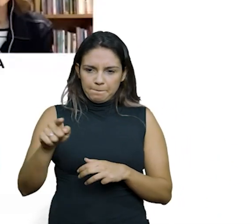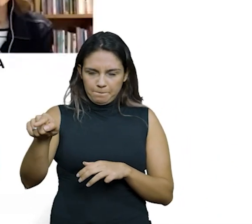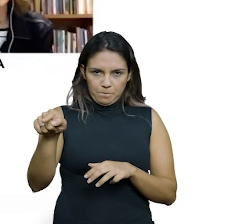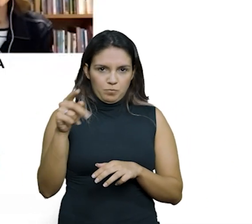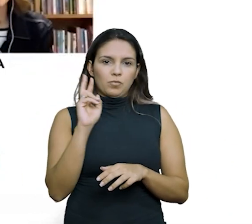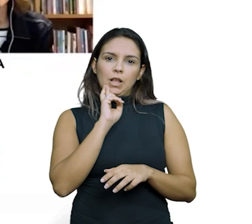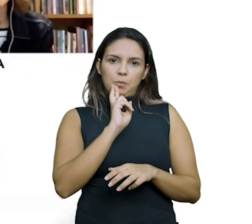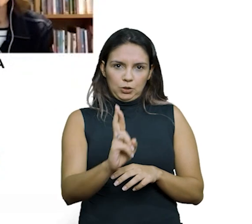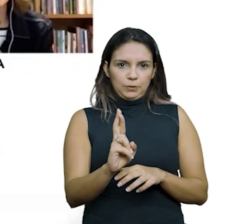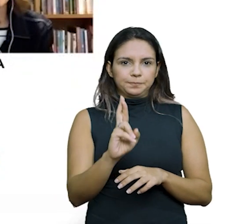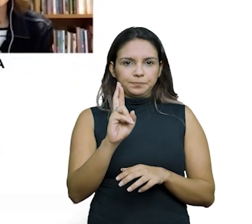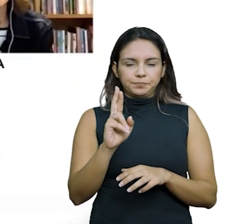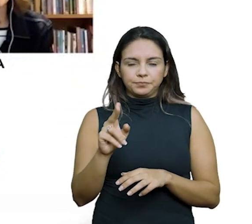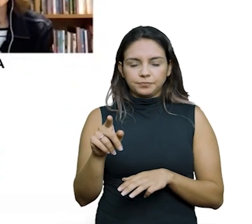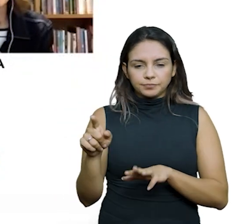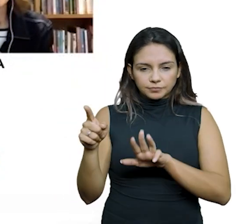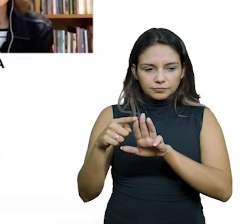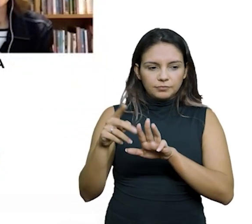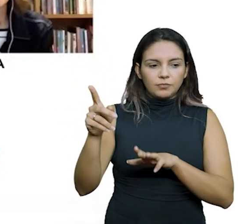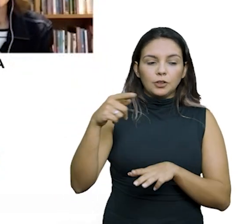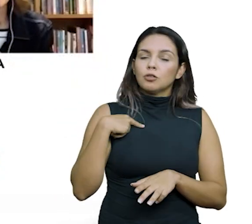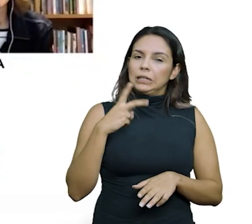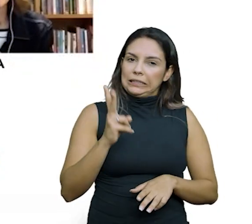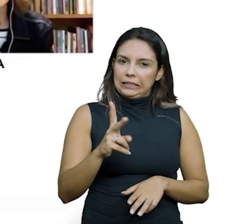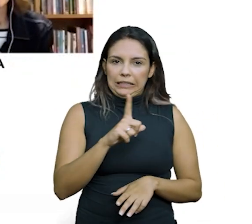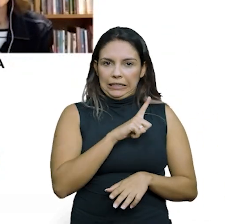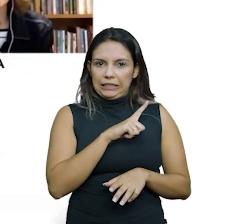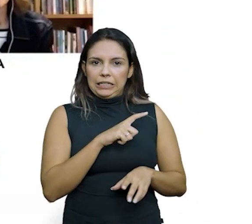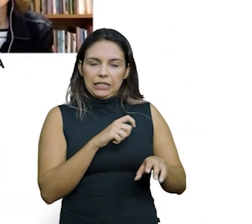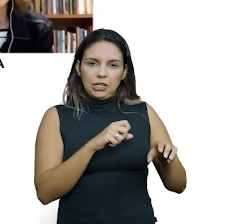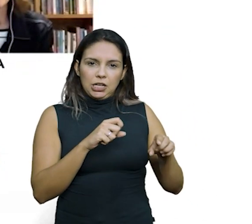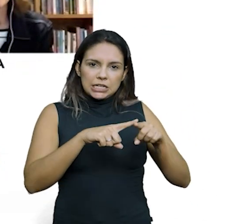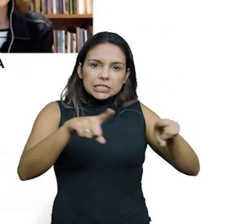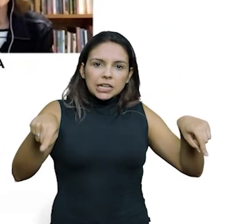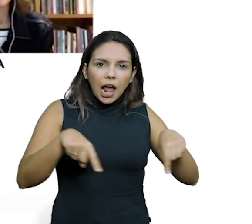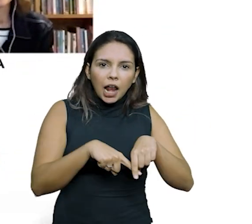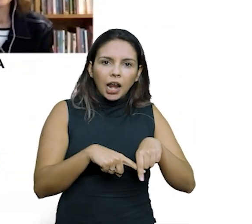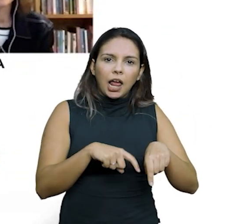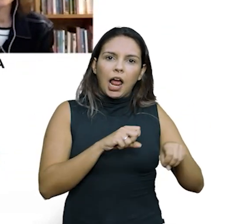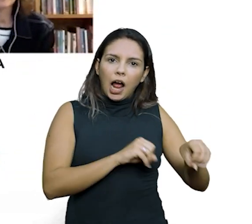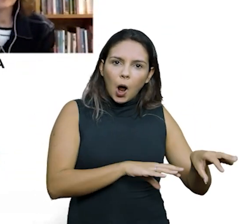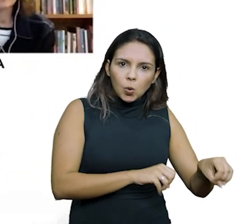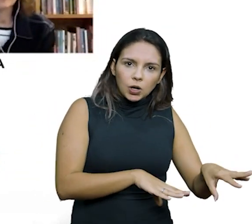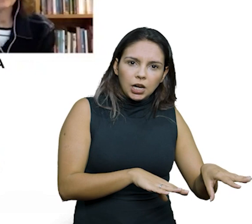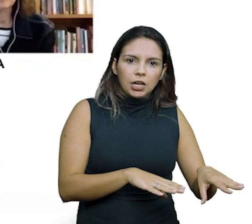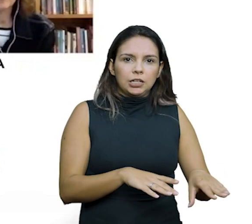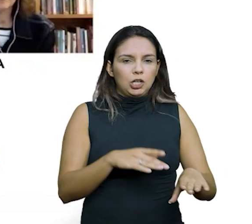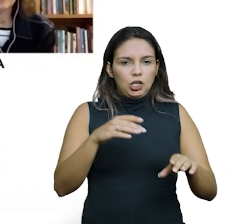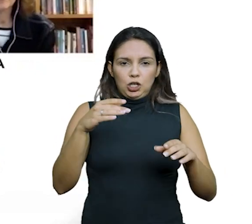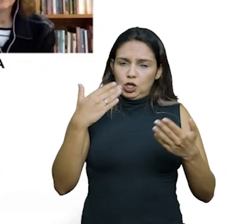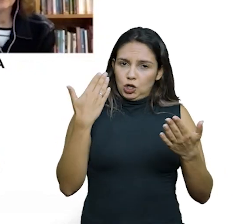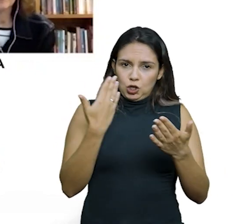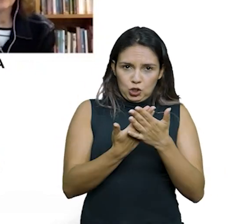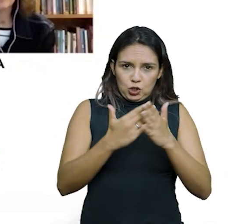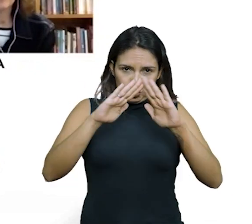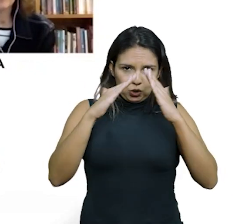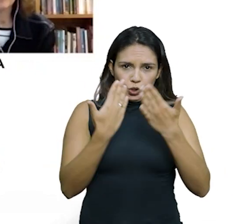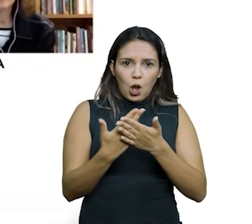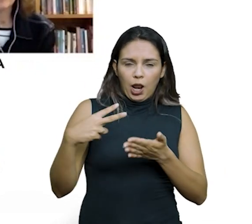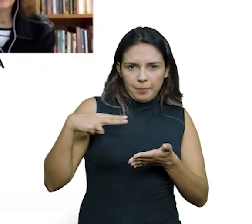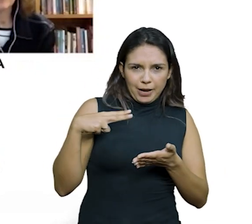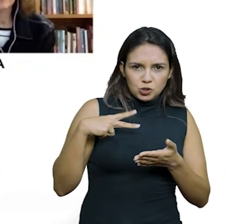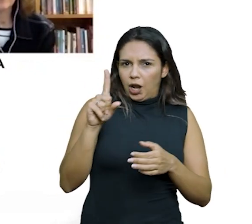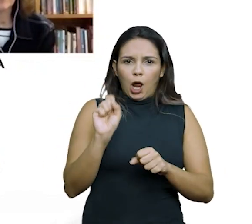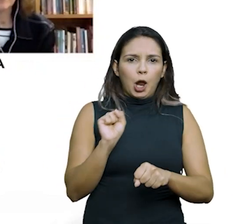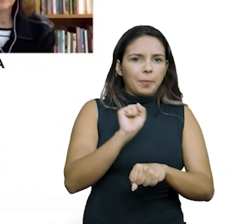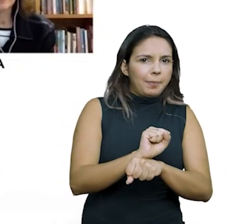Nós estamos constantemente em sala de aula. Eu trabalho em escolas particulares e essas não pararam. Imediatamente, quando a